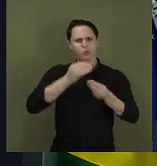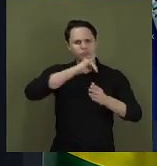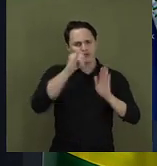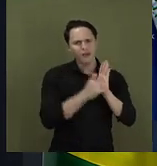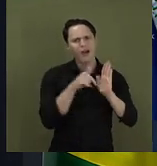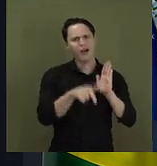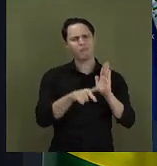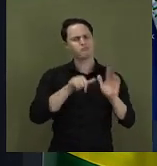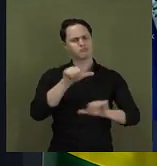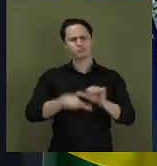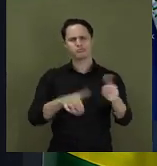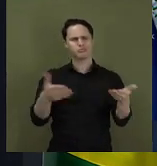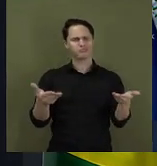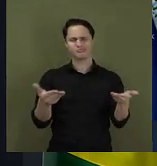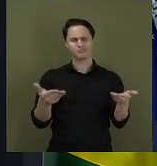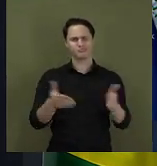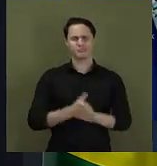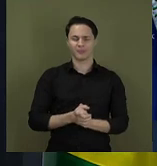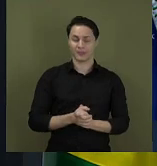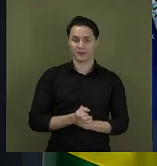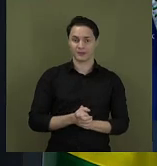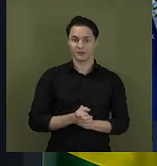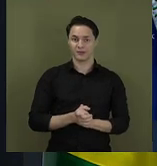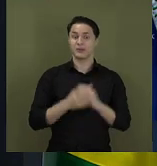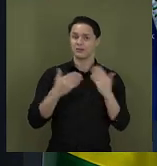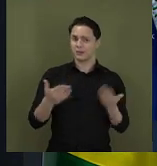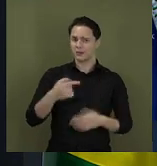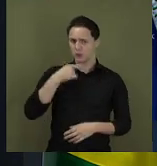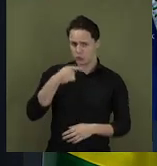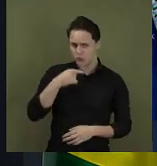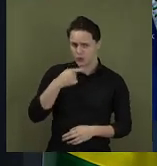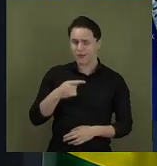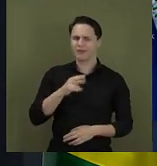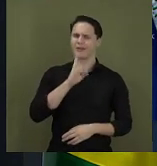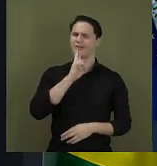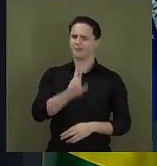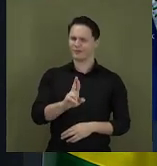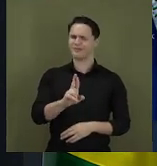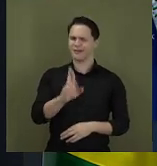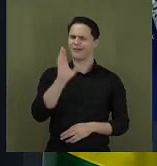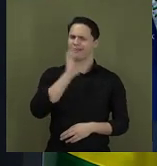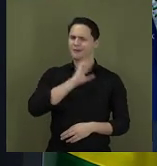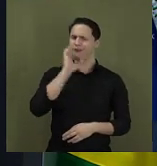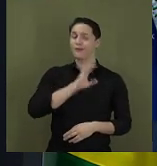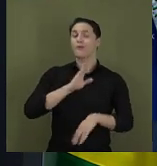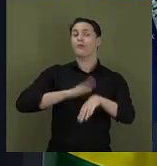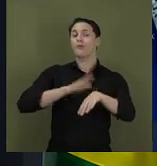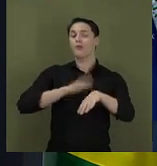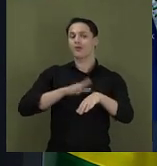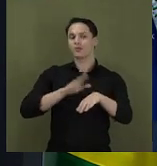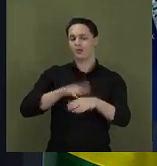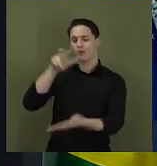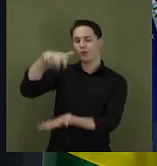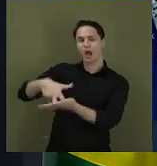grande em algo tão relevante? A resposta a essa pergunta foi dada muito rapidamente com a suspensão da condenação